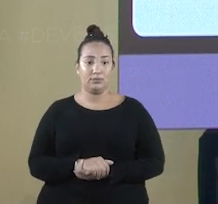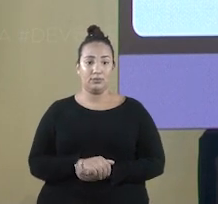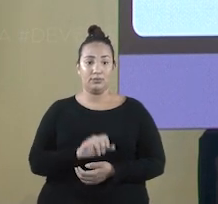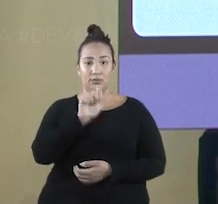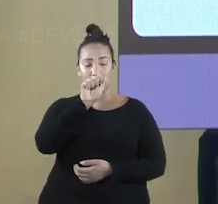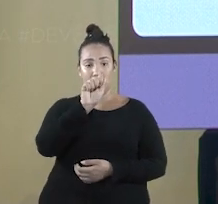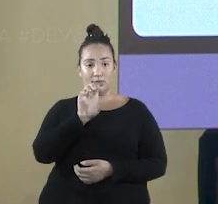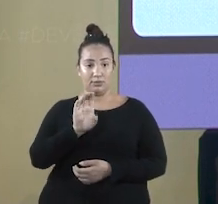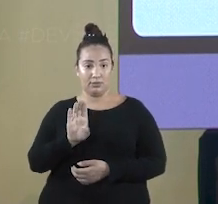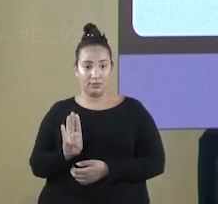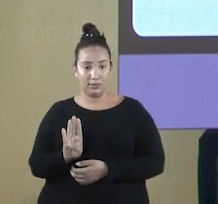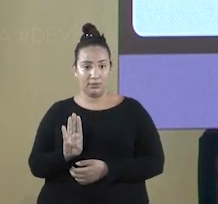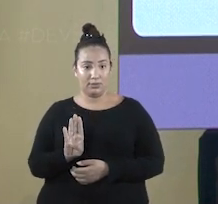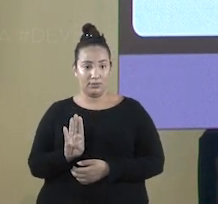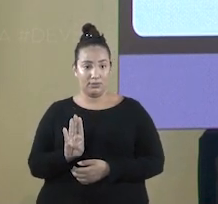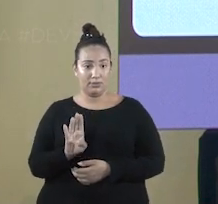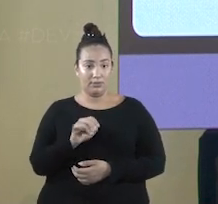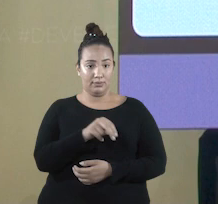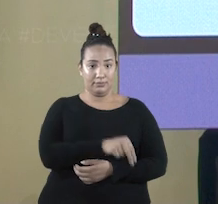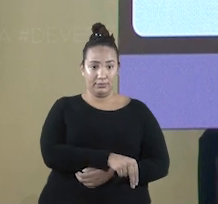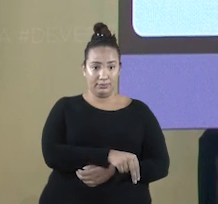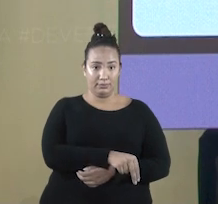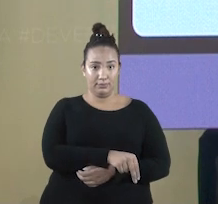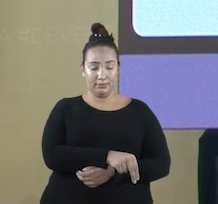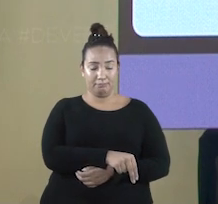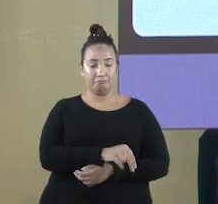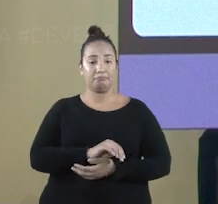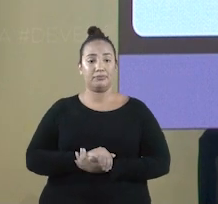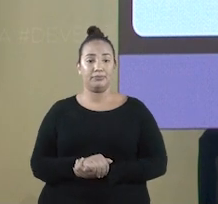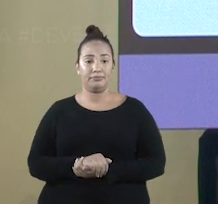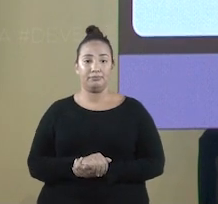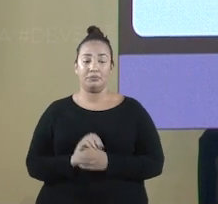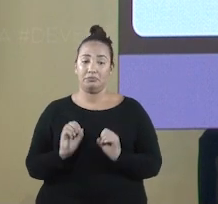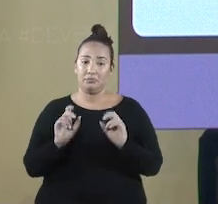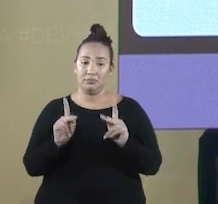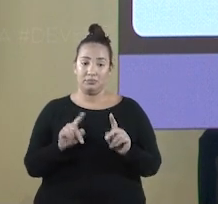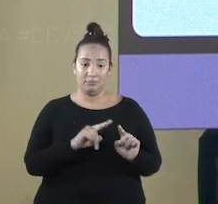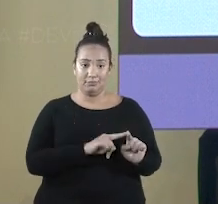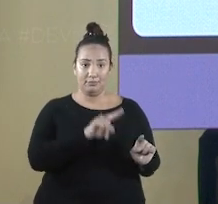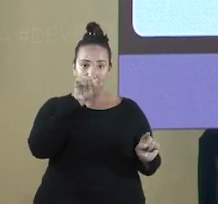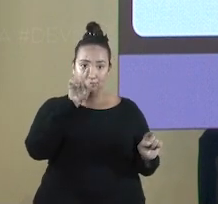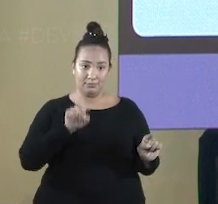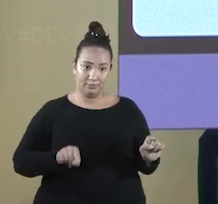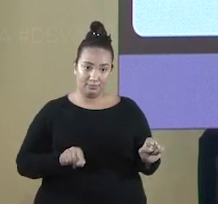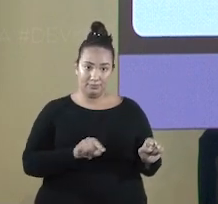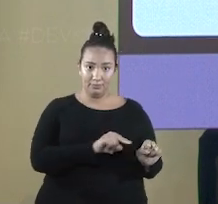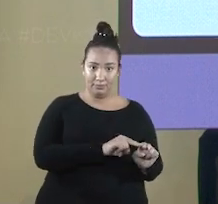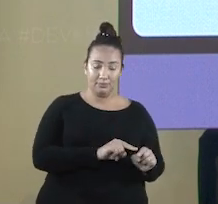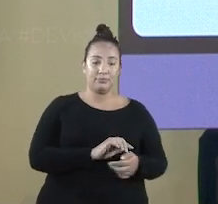do lado AB é o cateto N, ok? Daquele triângulo